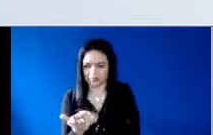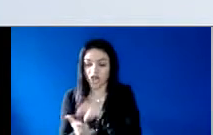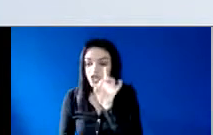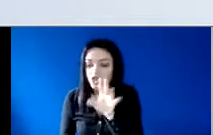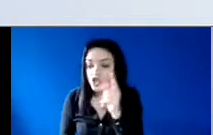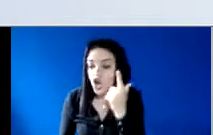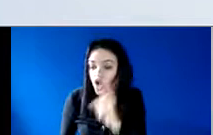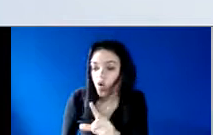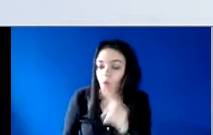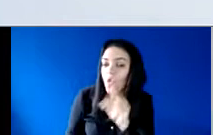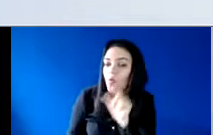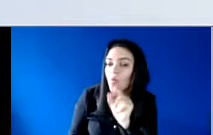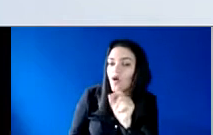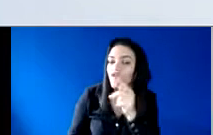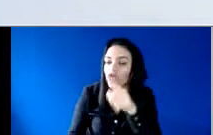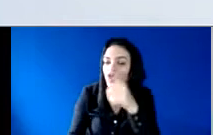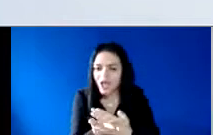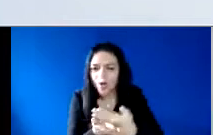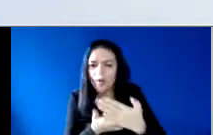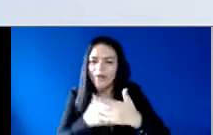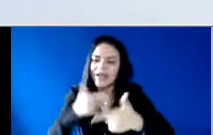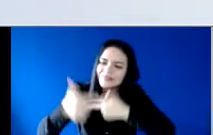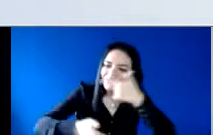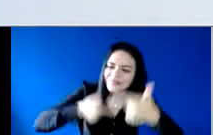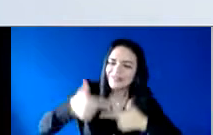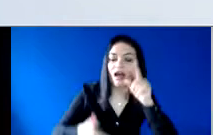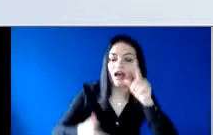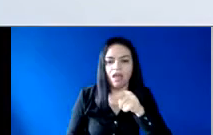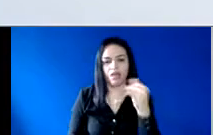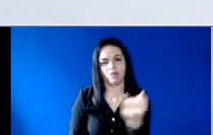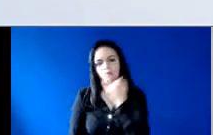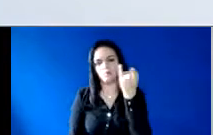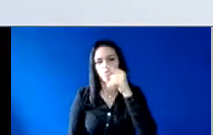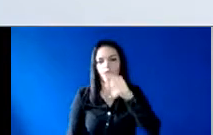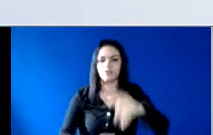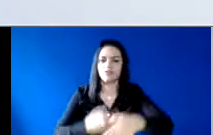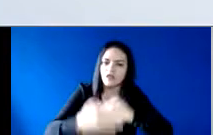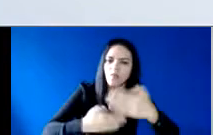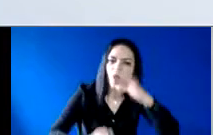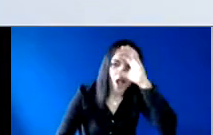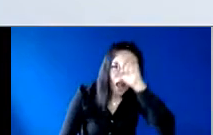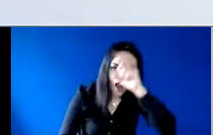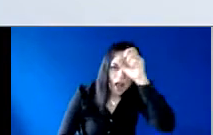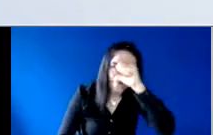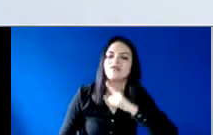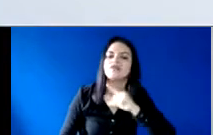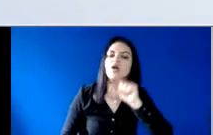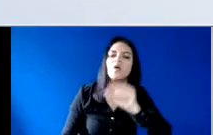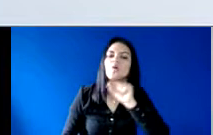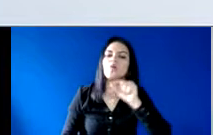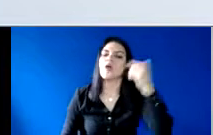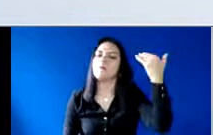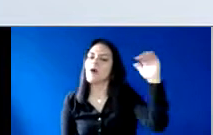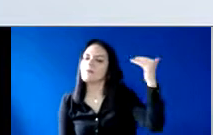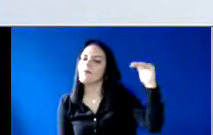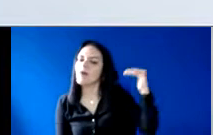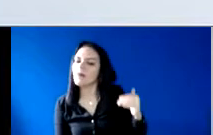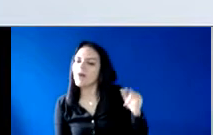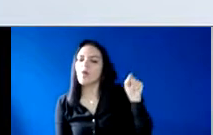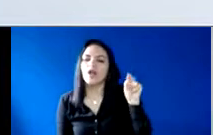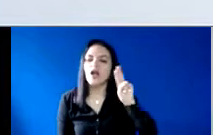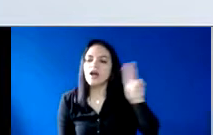visão quando você começa a trabalhar, e é importante que nesse processo de aprendizagem você tenha o respaldo dos clássicos. O que os clássicos